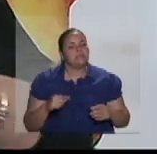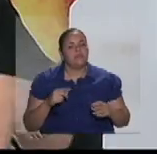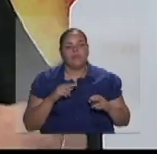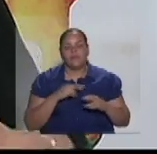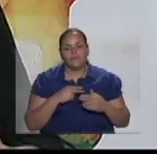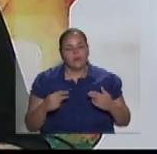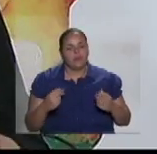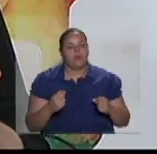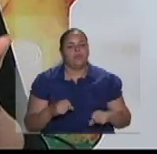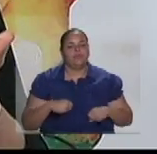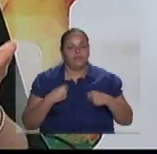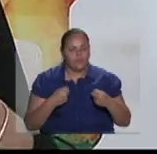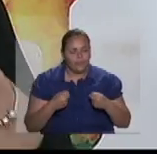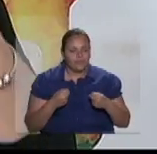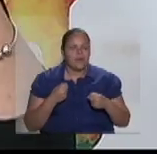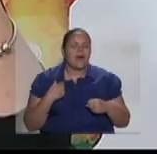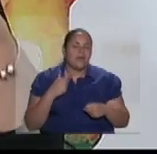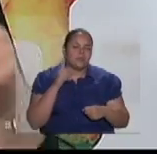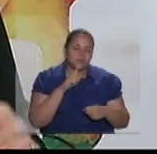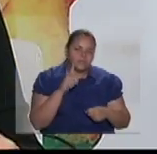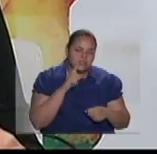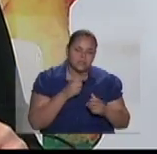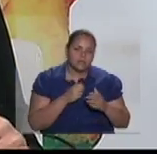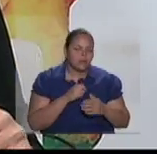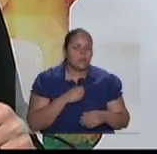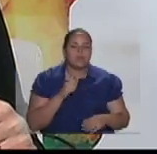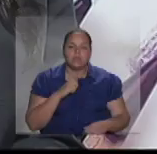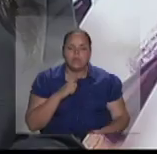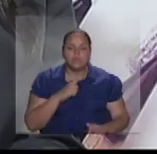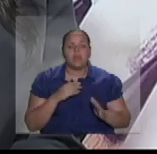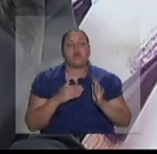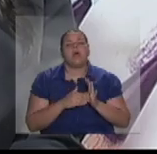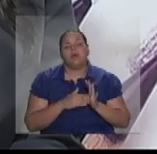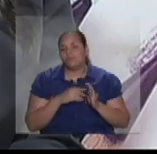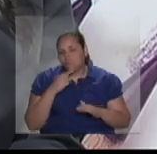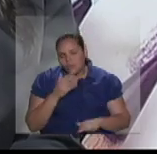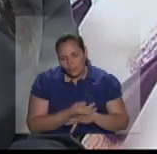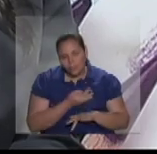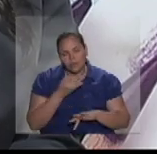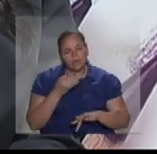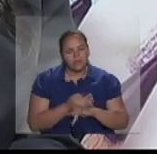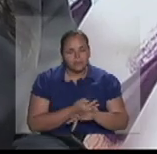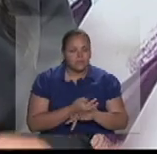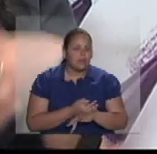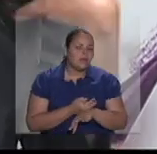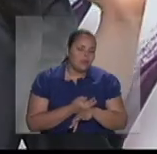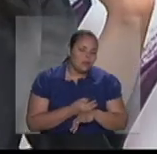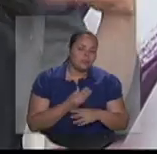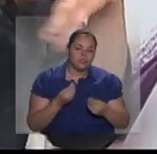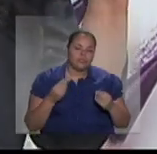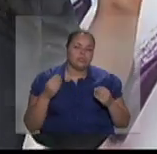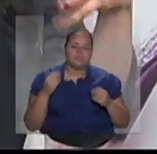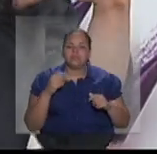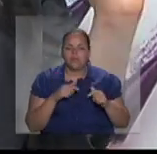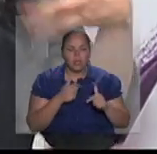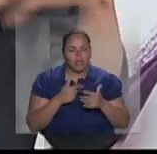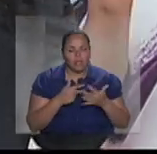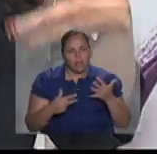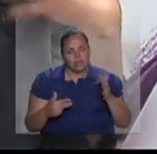esse reunir de forças para dar conta do que sempre os meus tá pais... no teu limite, né, da tua energia, dá